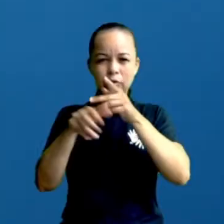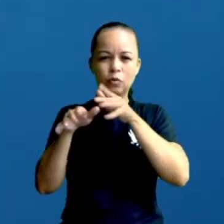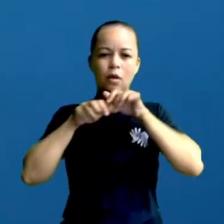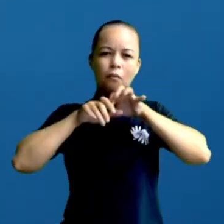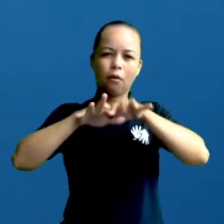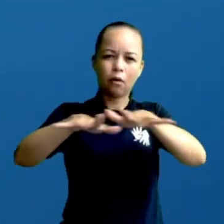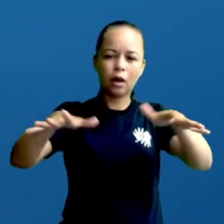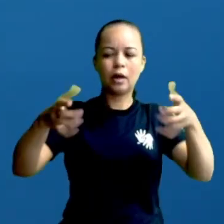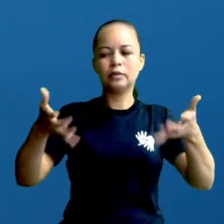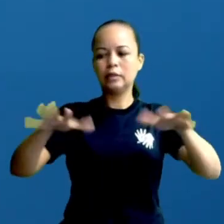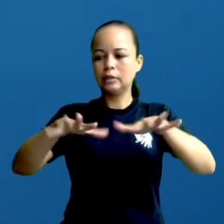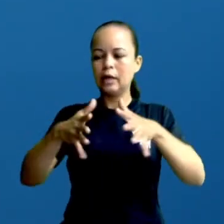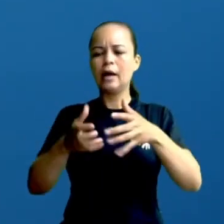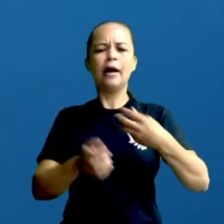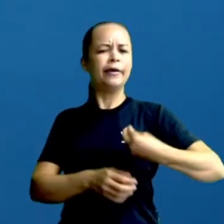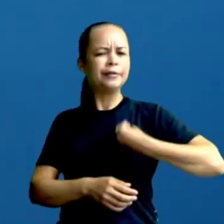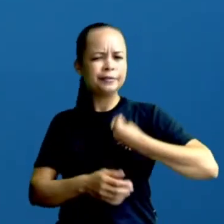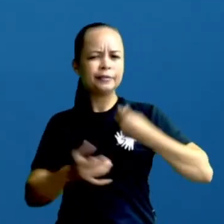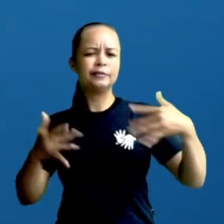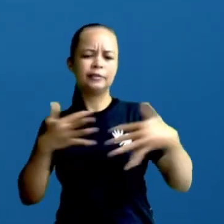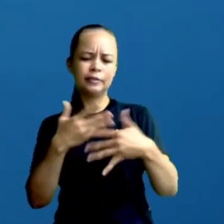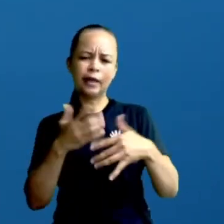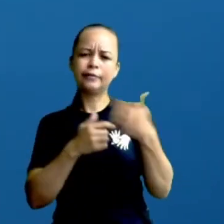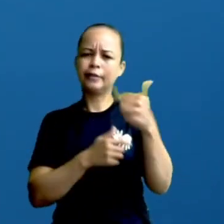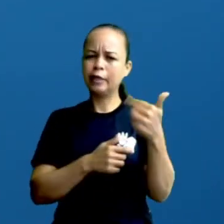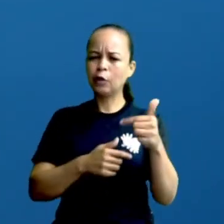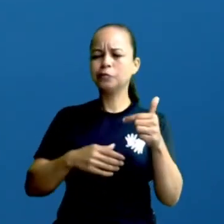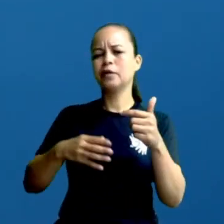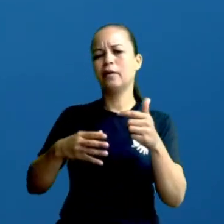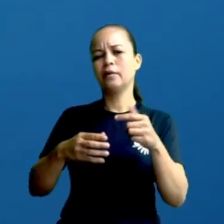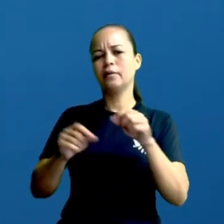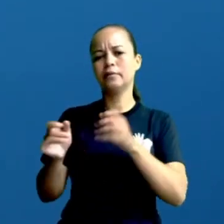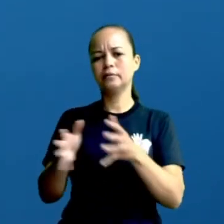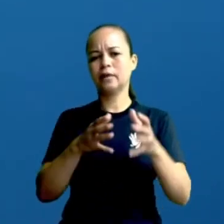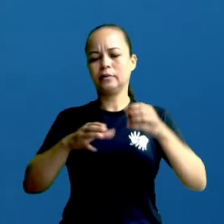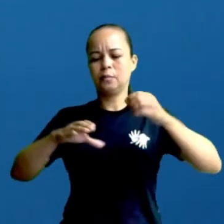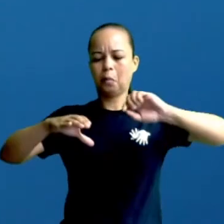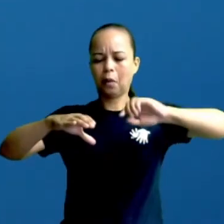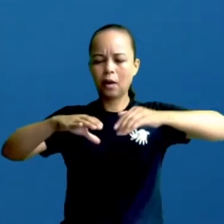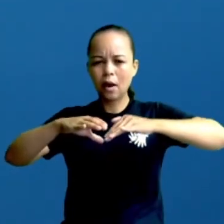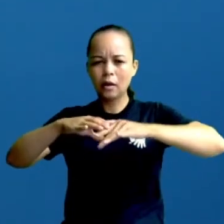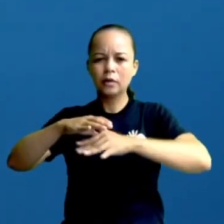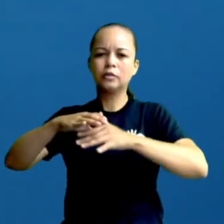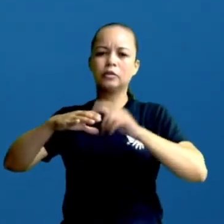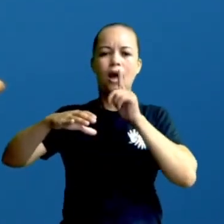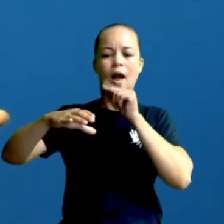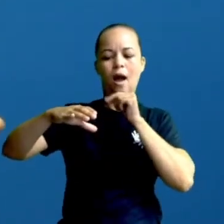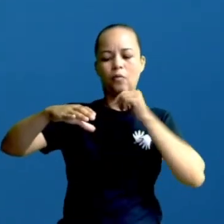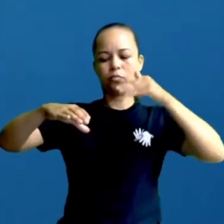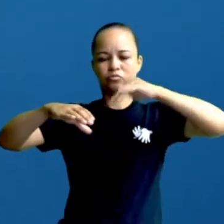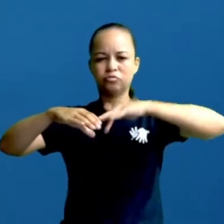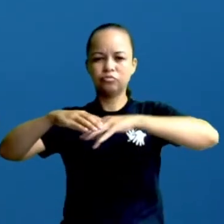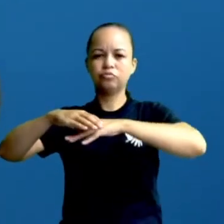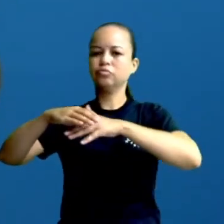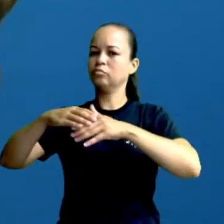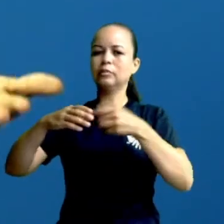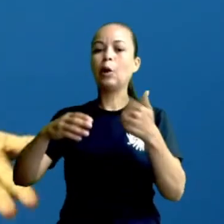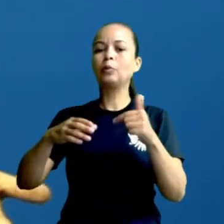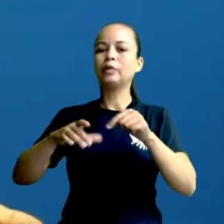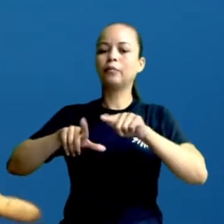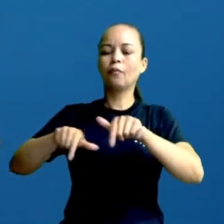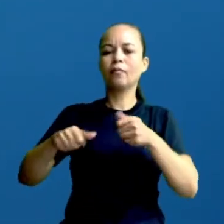né? Existem cidades que elas não têm a questão do tratamento de esgoto e você vê os esgotos sendo